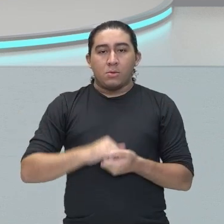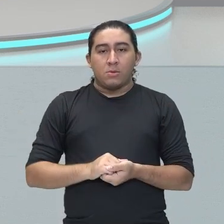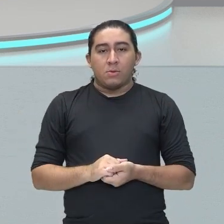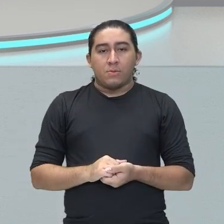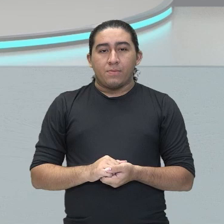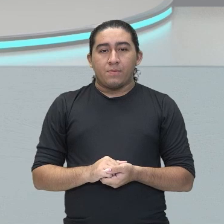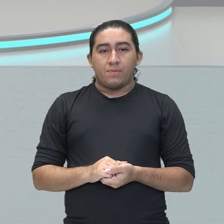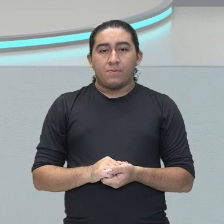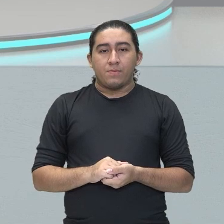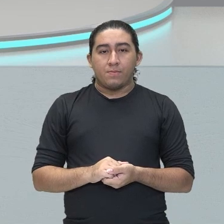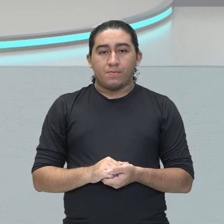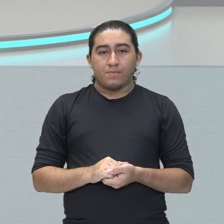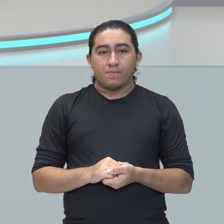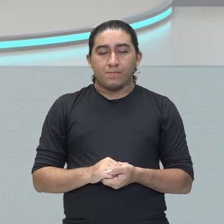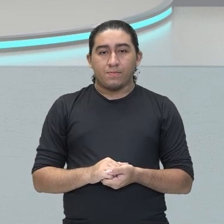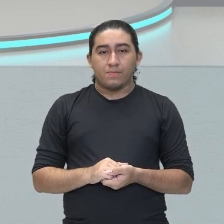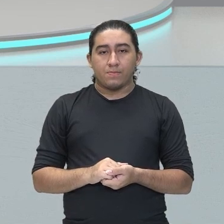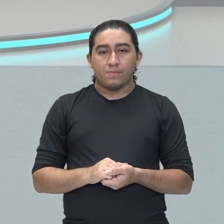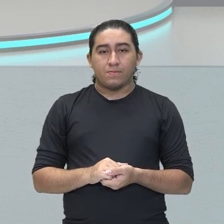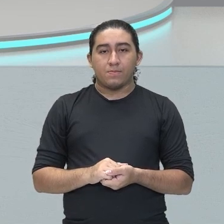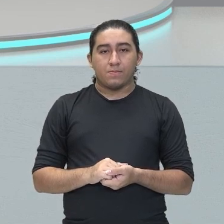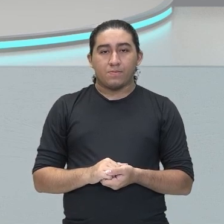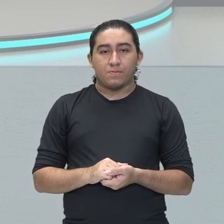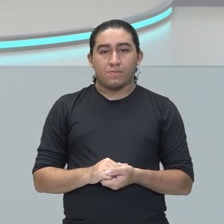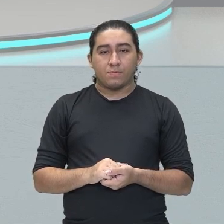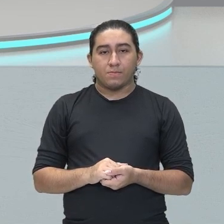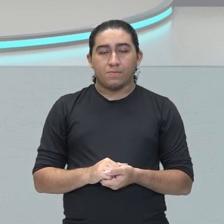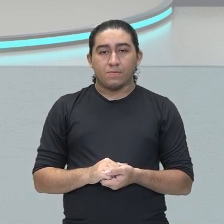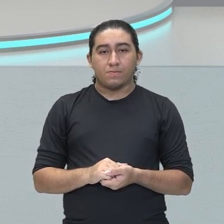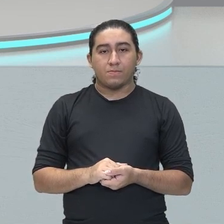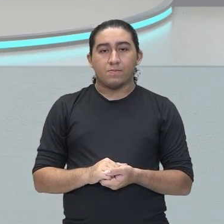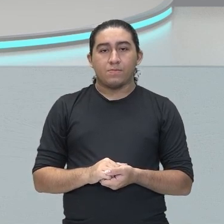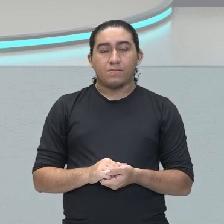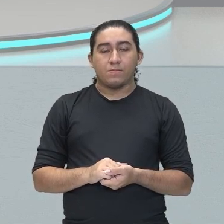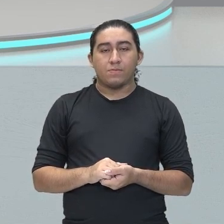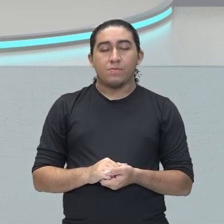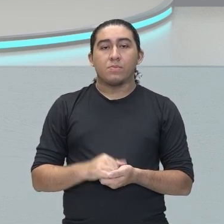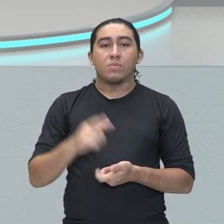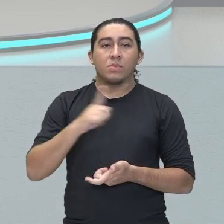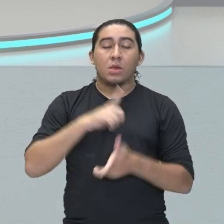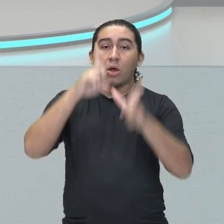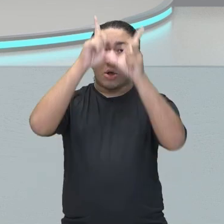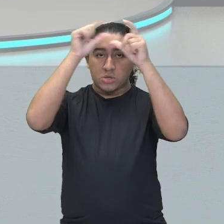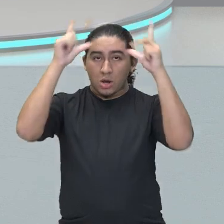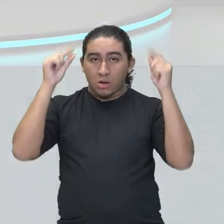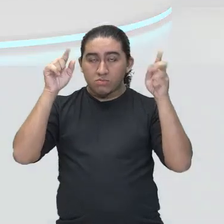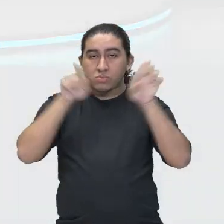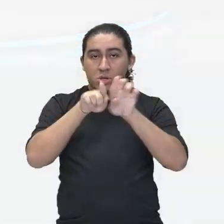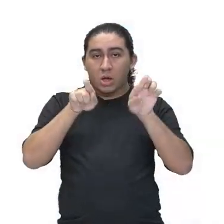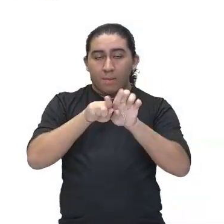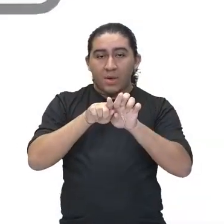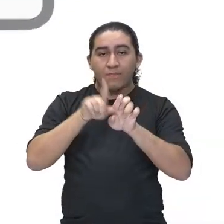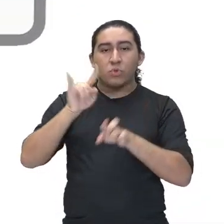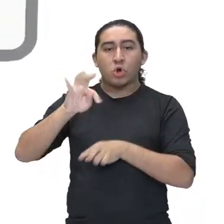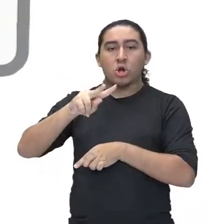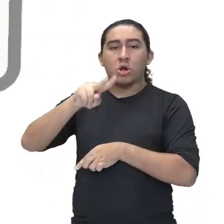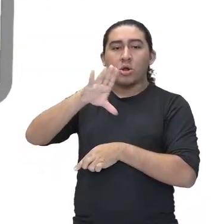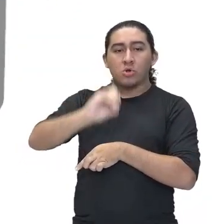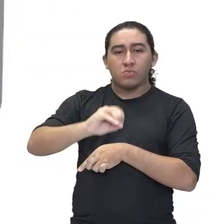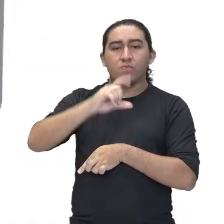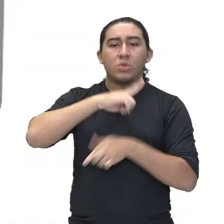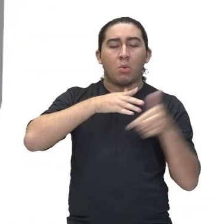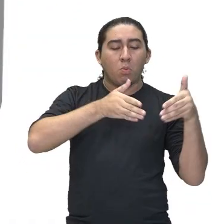Canto 1. Cessem do sábio grego e do troiano as navegações grandes que